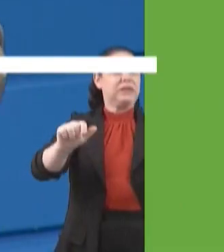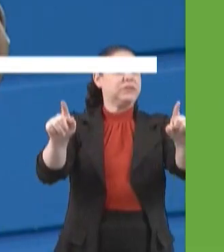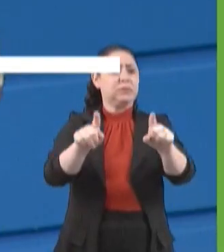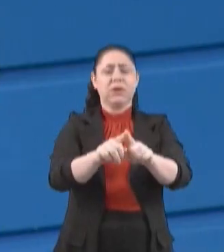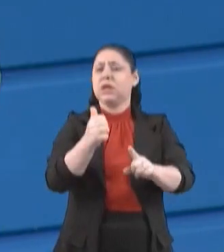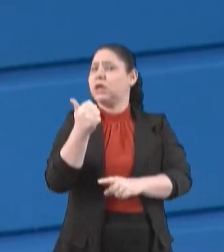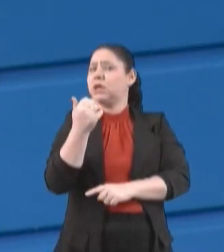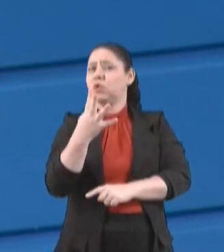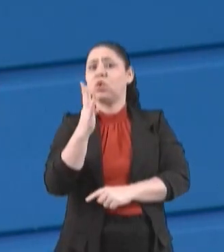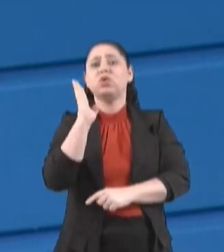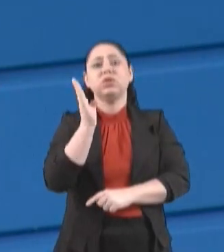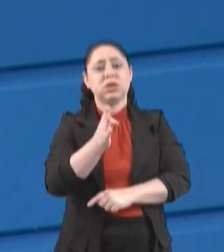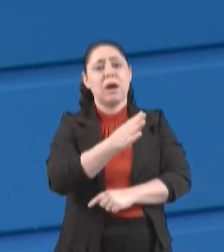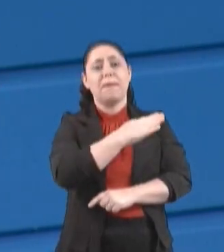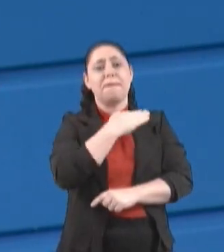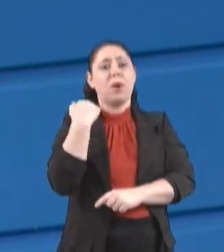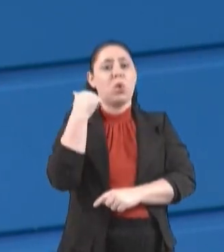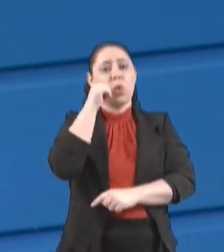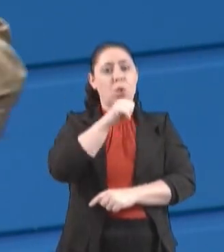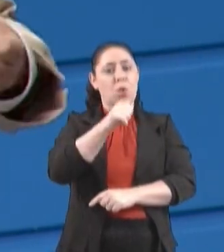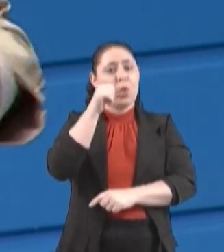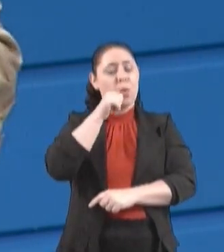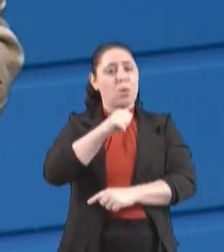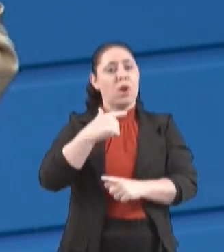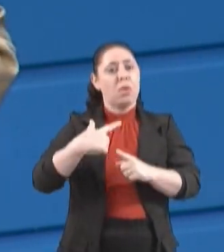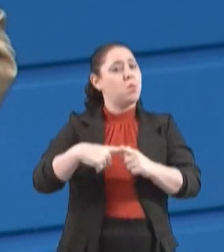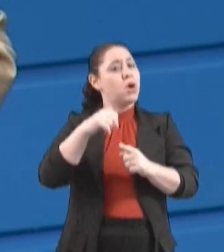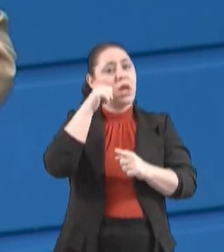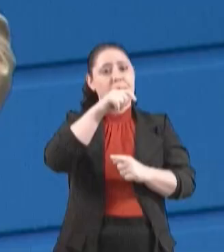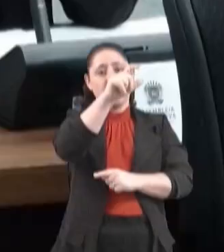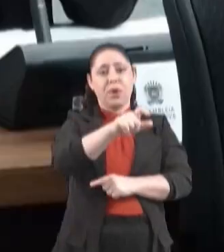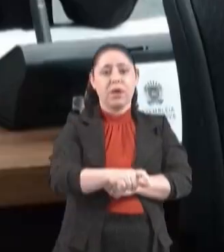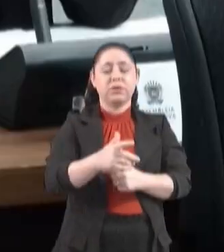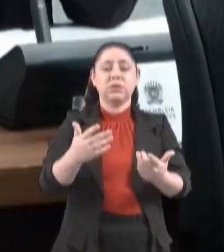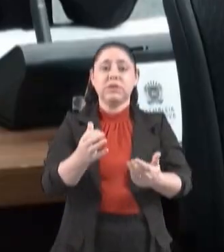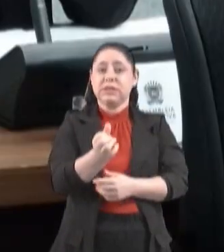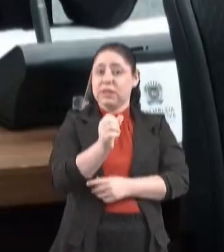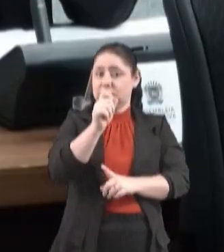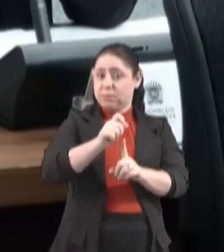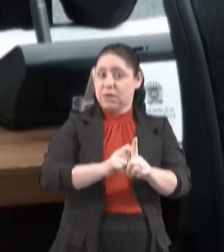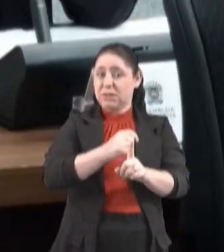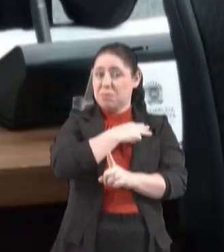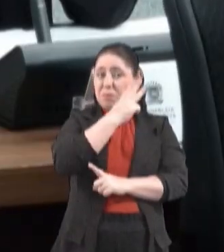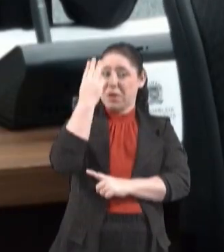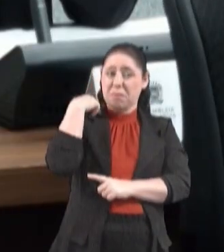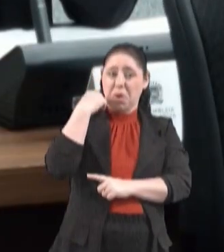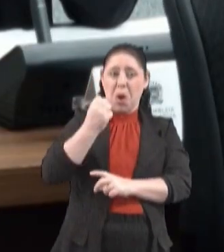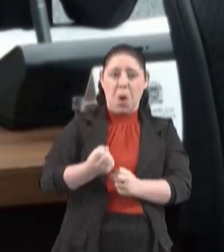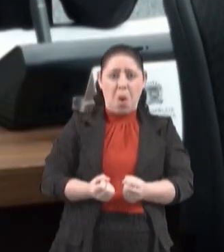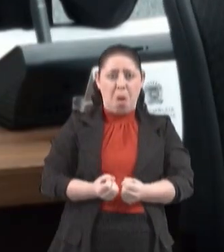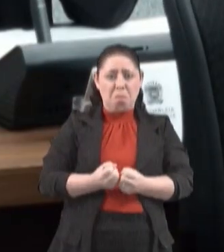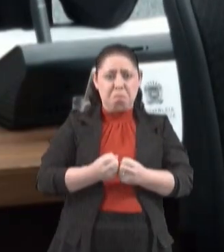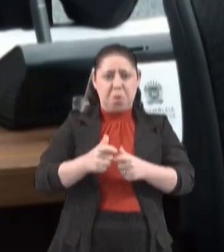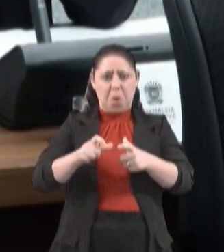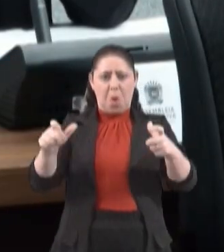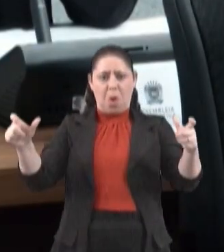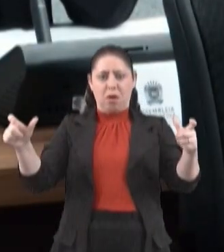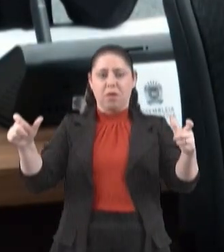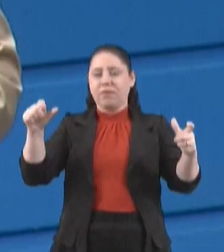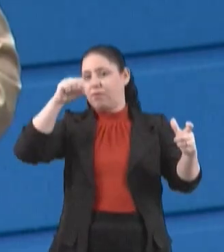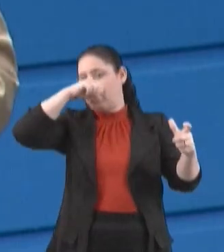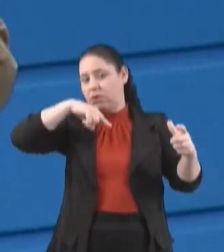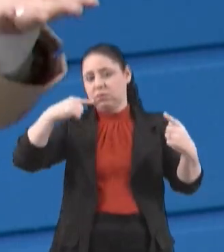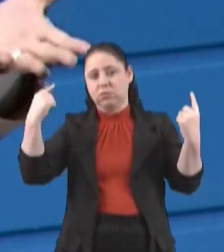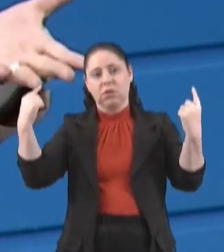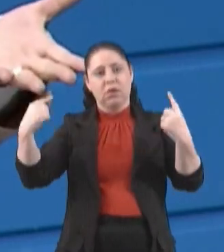Já são 14 feminicídios consumados em menos de 6 meses. O mês de maio está sendo um mês de explosão em relação à violência